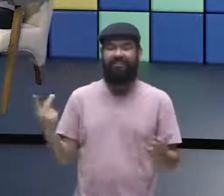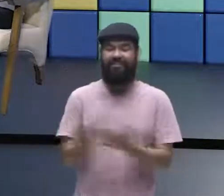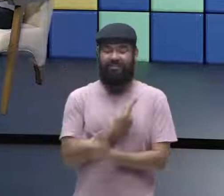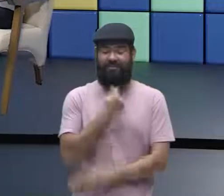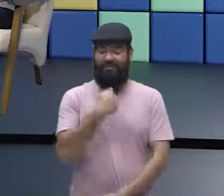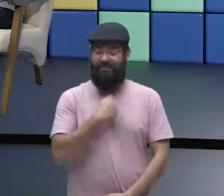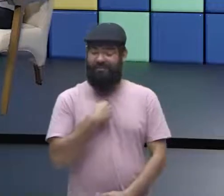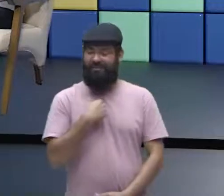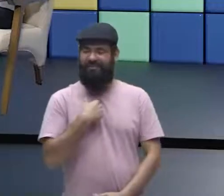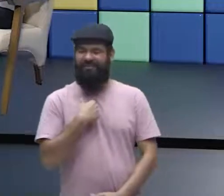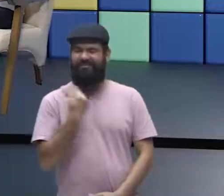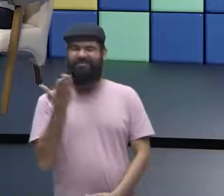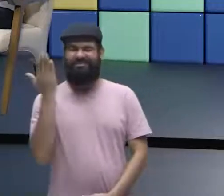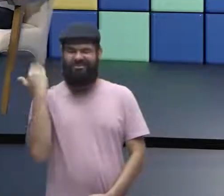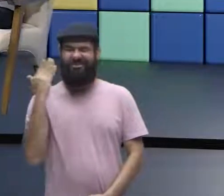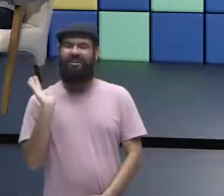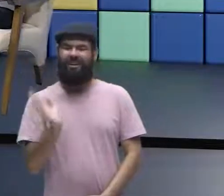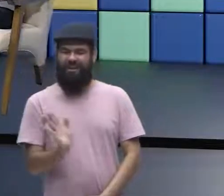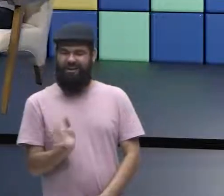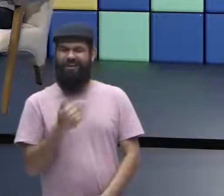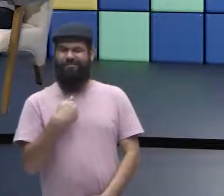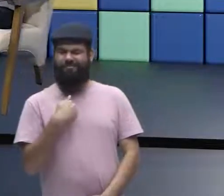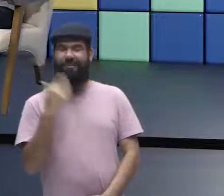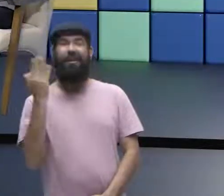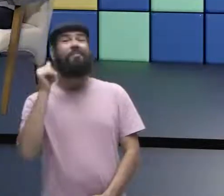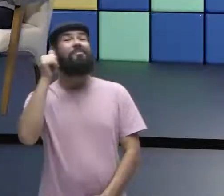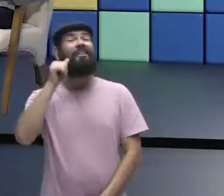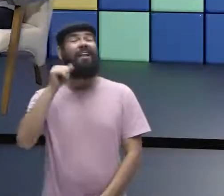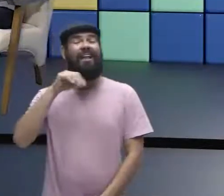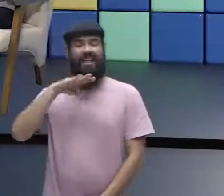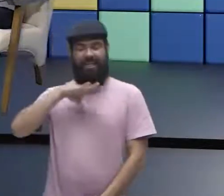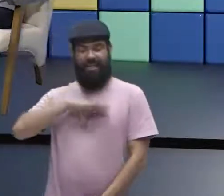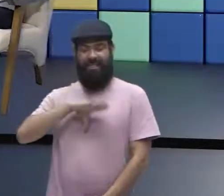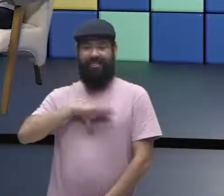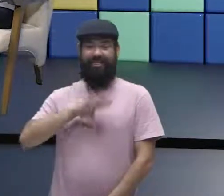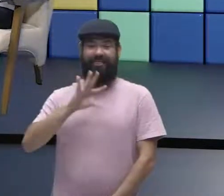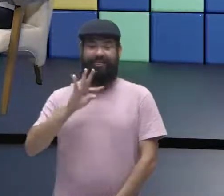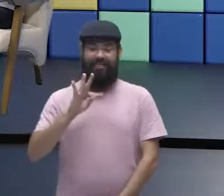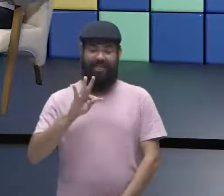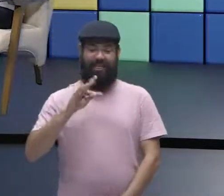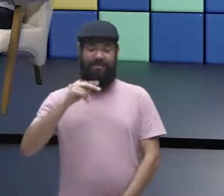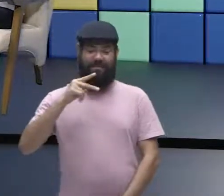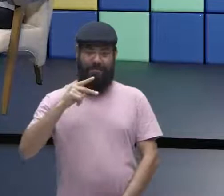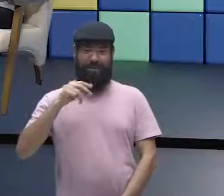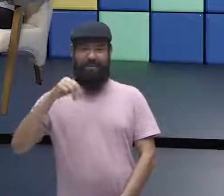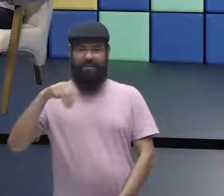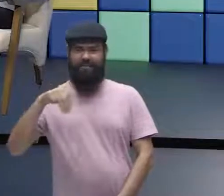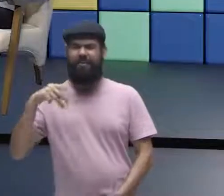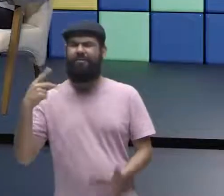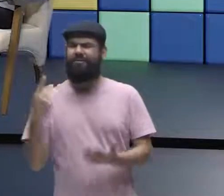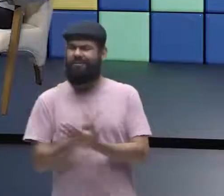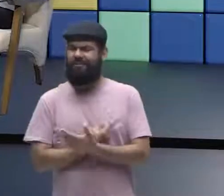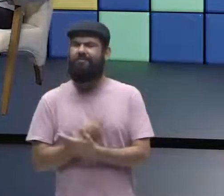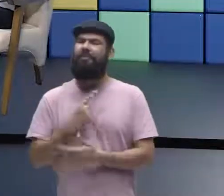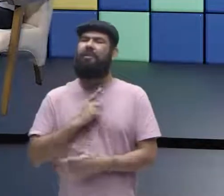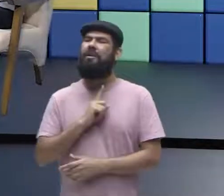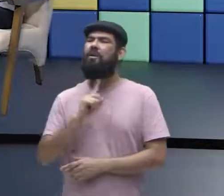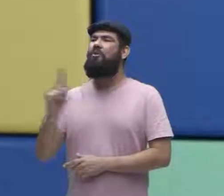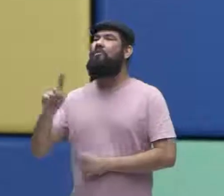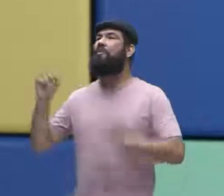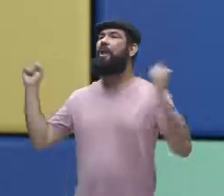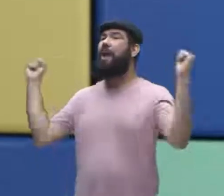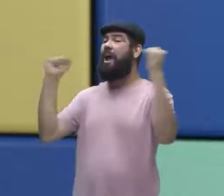mulheres, a gente tem aquele período que a gente conhece como TPM, que tudo irrita, né? Então, o que aconteceu? Normalmente eu vou pra academia de